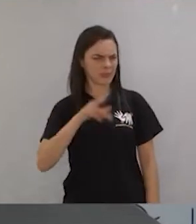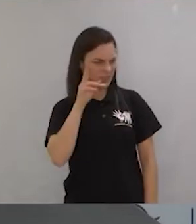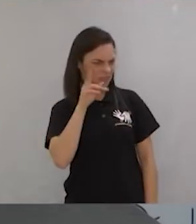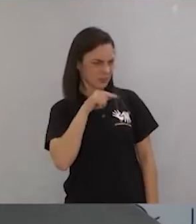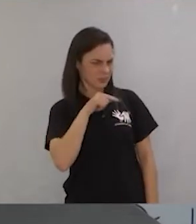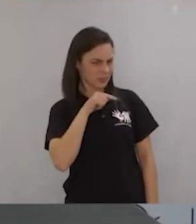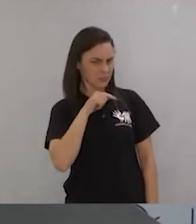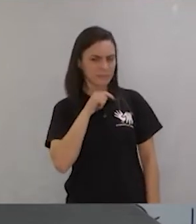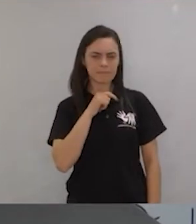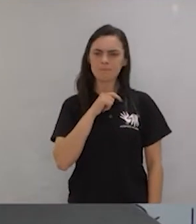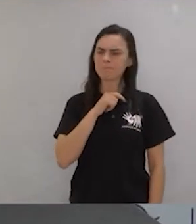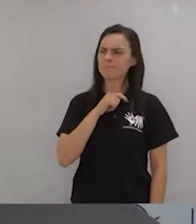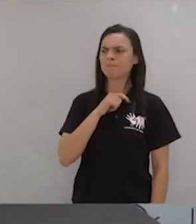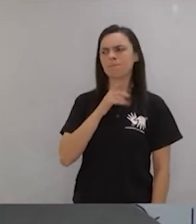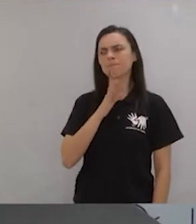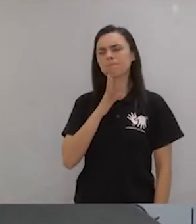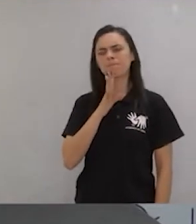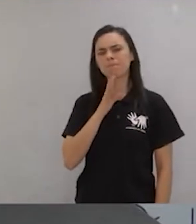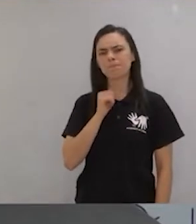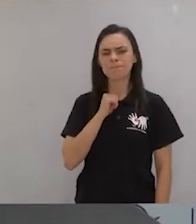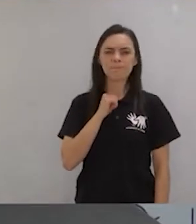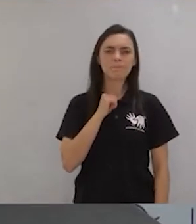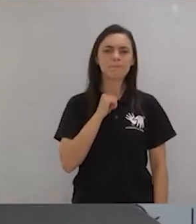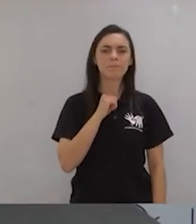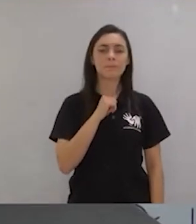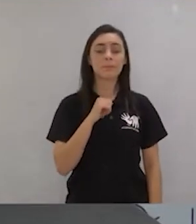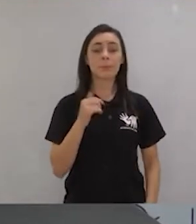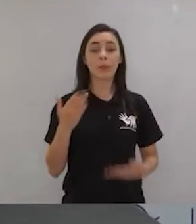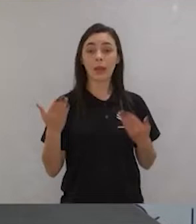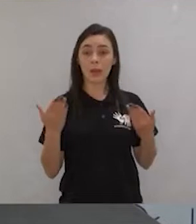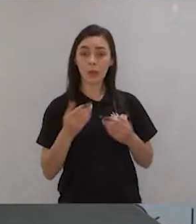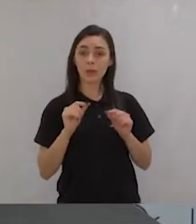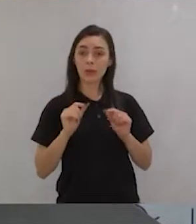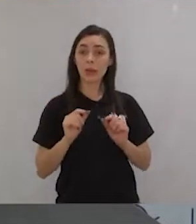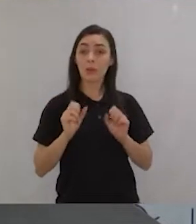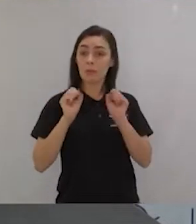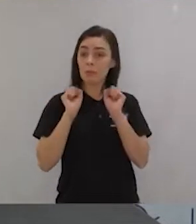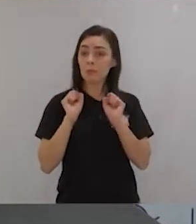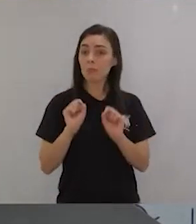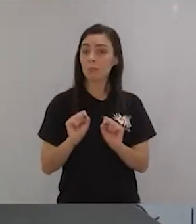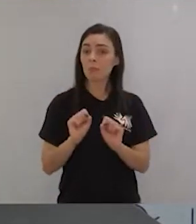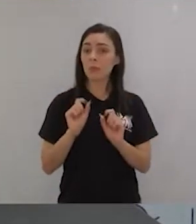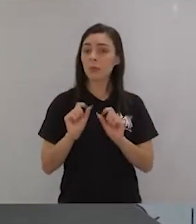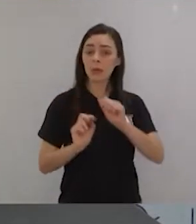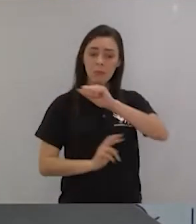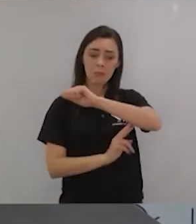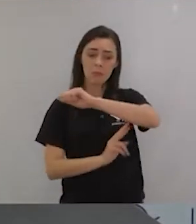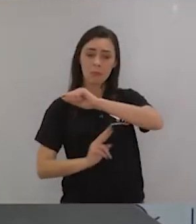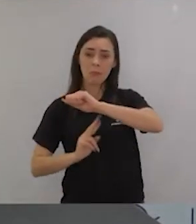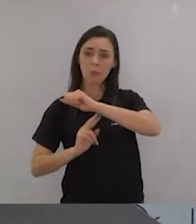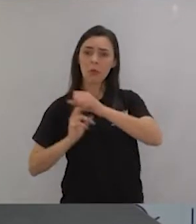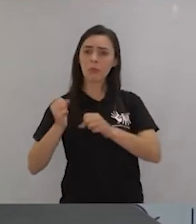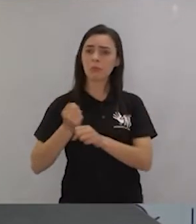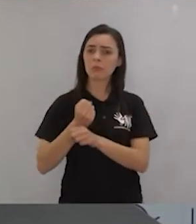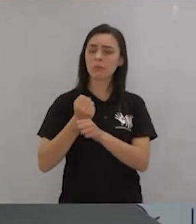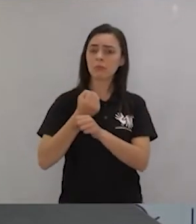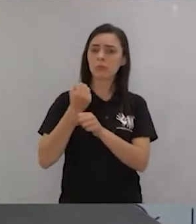Você lembra dessa tirinha? Eu já ouvi. Aqui fala assim: podemos construir